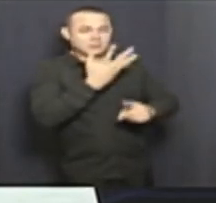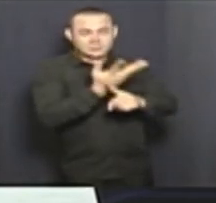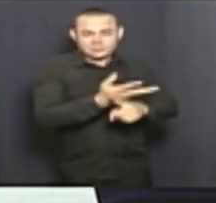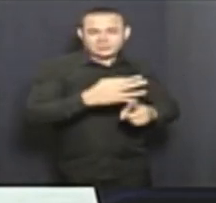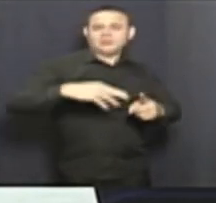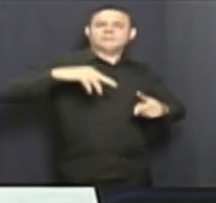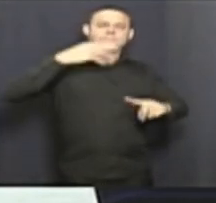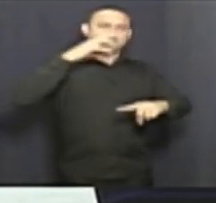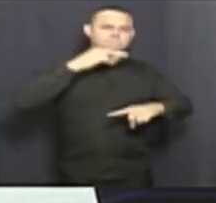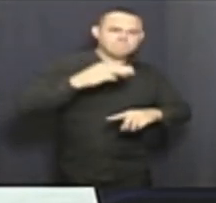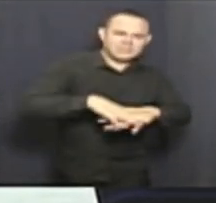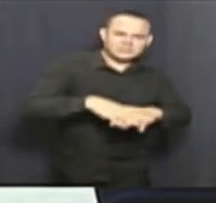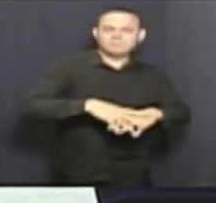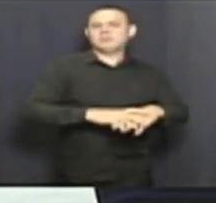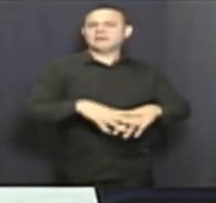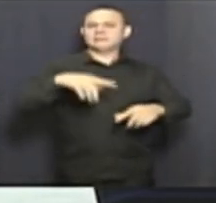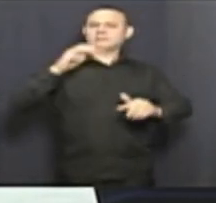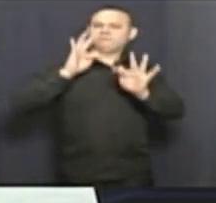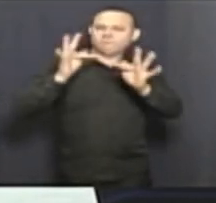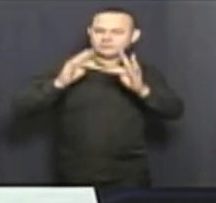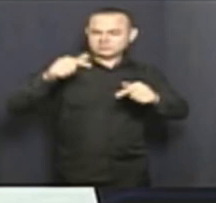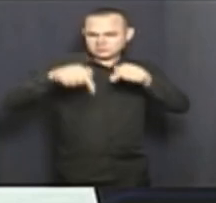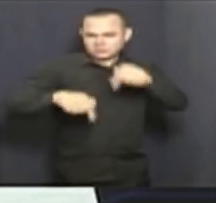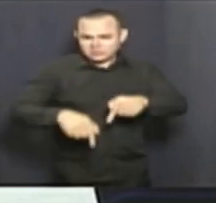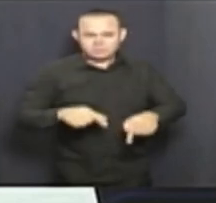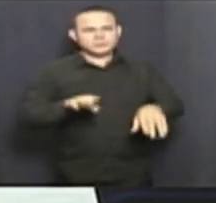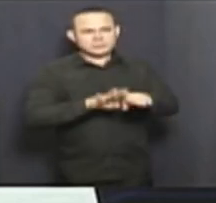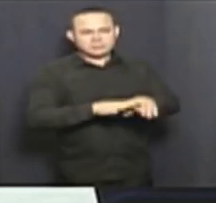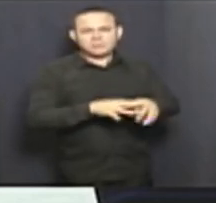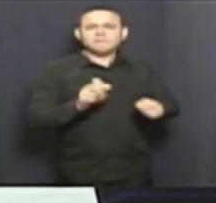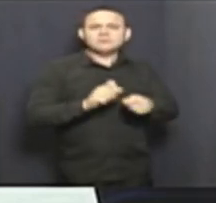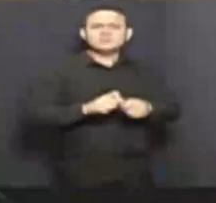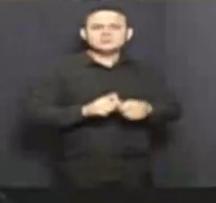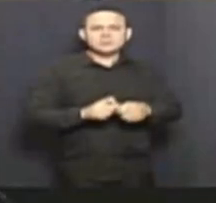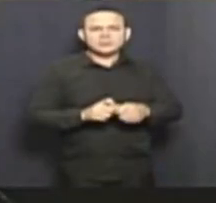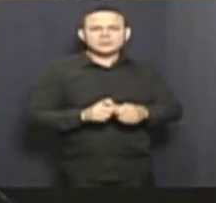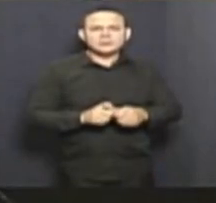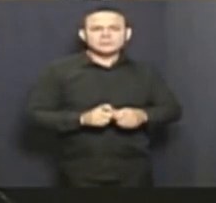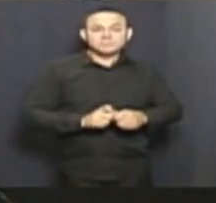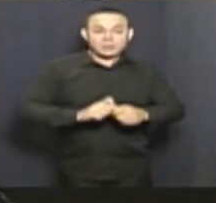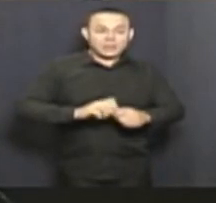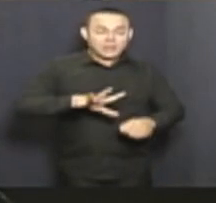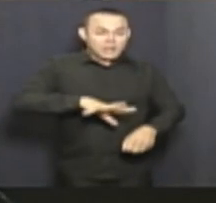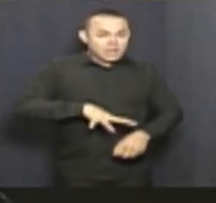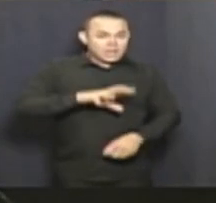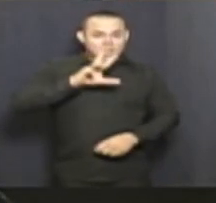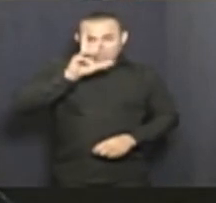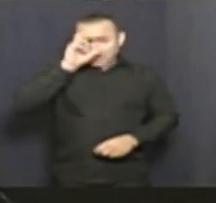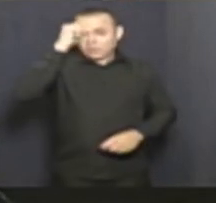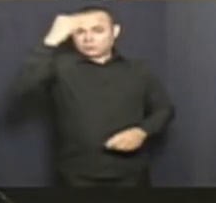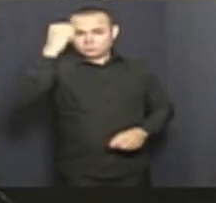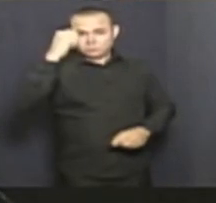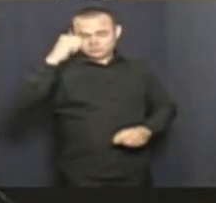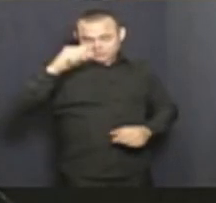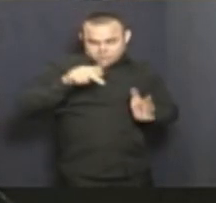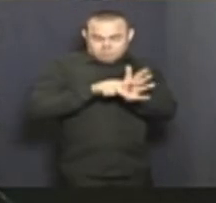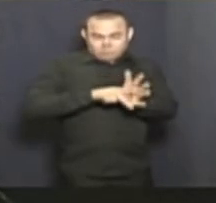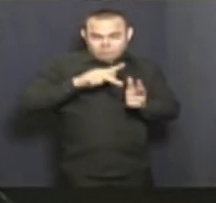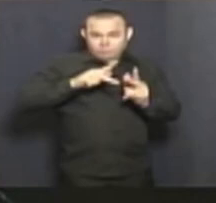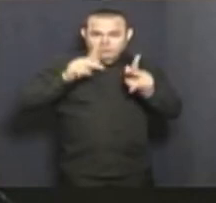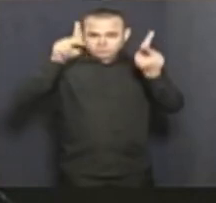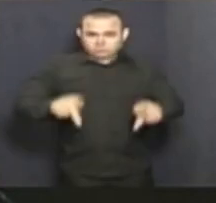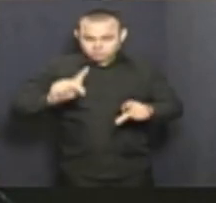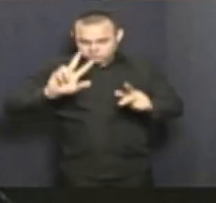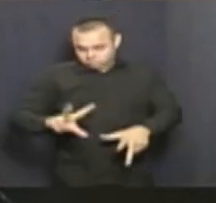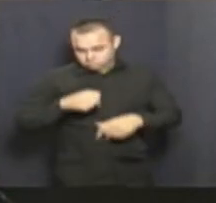mas também resgatar a autoridade do professor e nós vamos fazer essa escola superior a essa escola superior